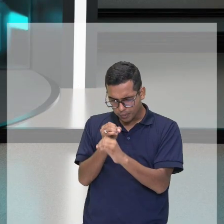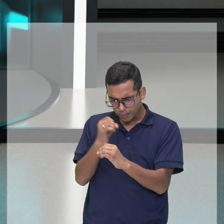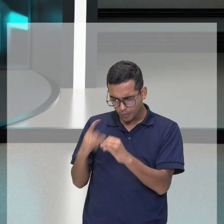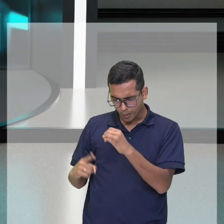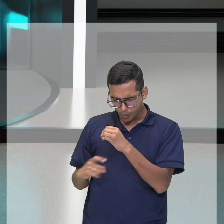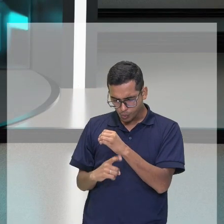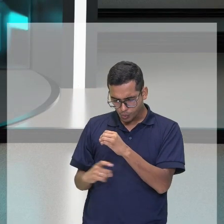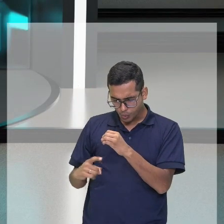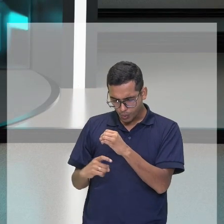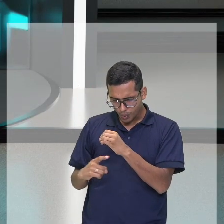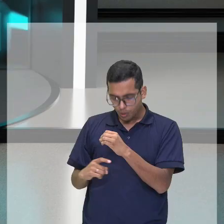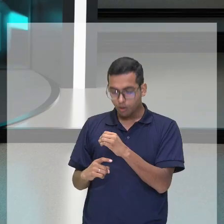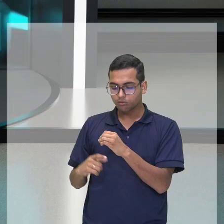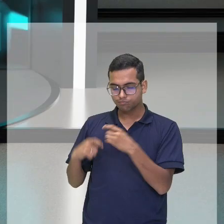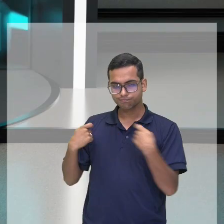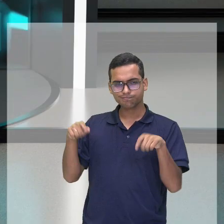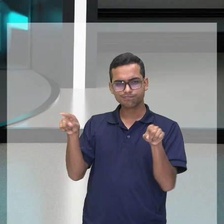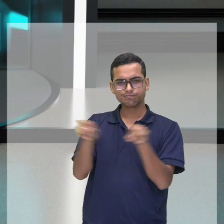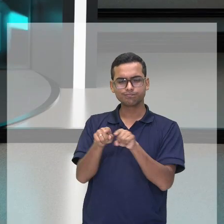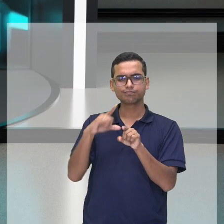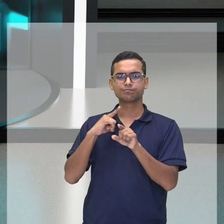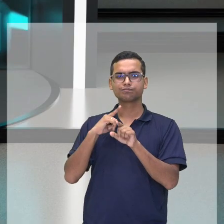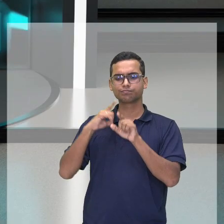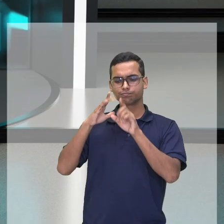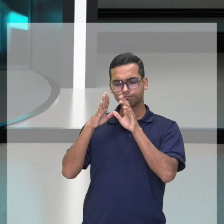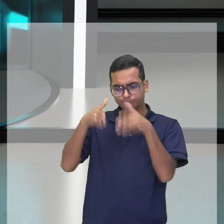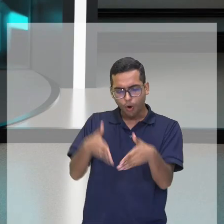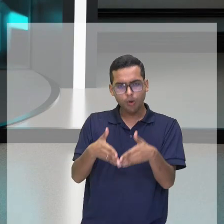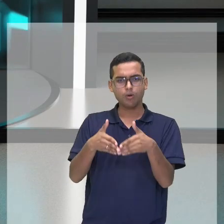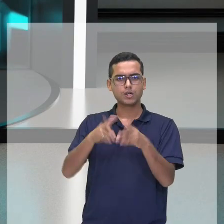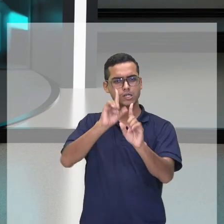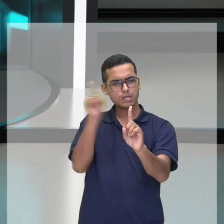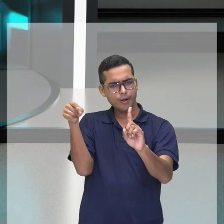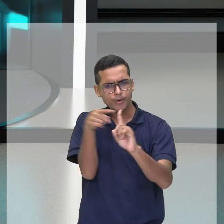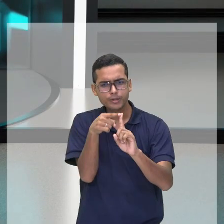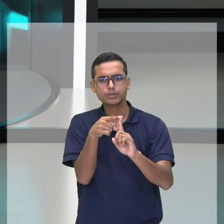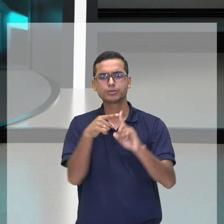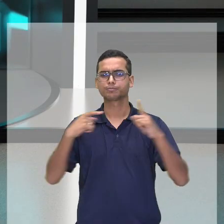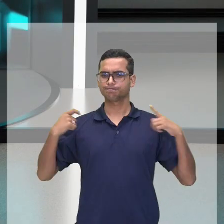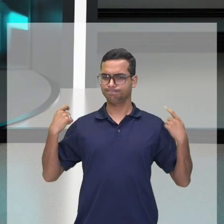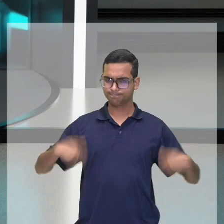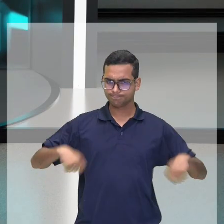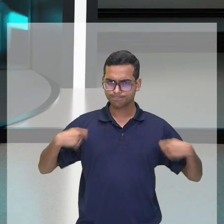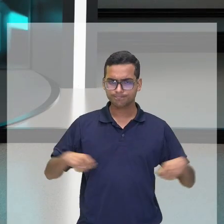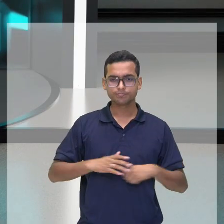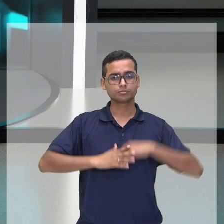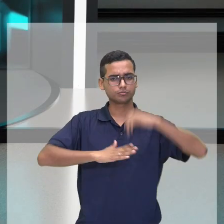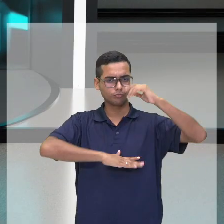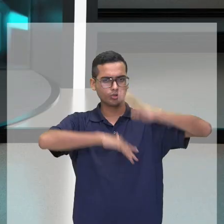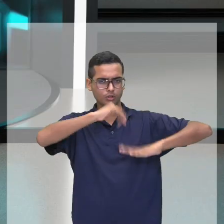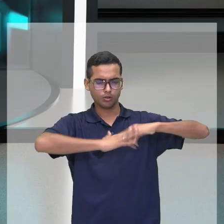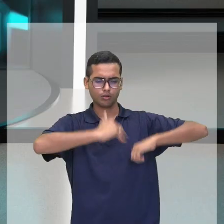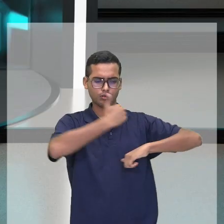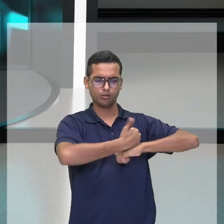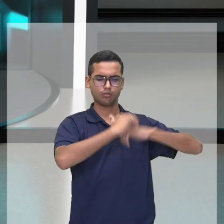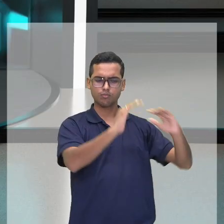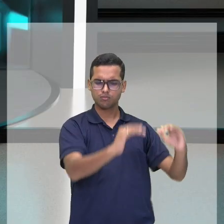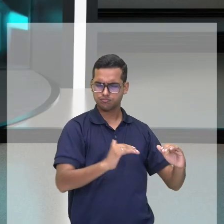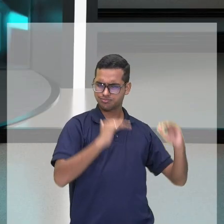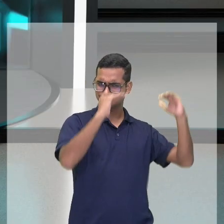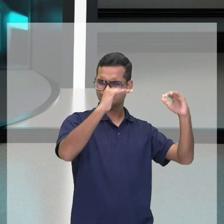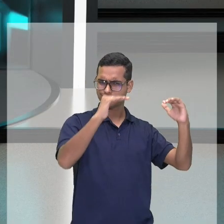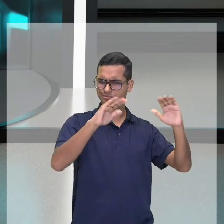precisão. Mas não é somente essas profissões mais glamurosas, digamos assim,